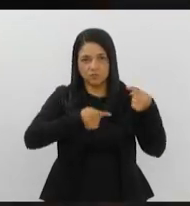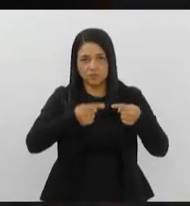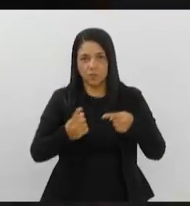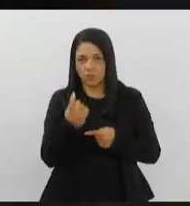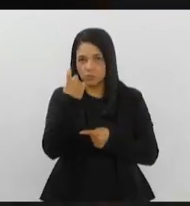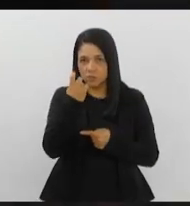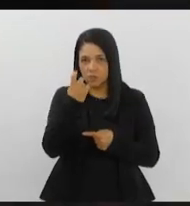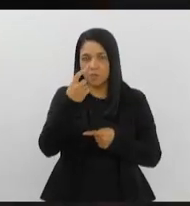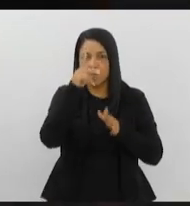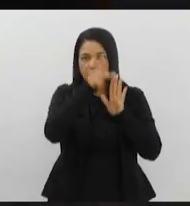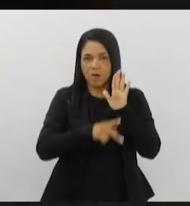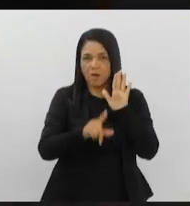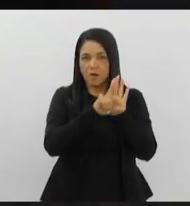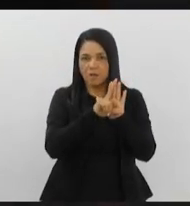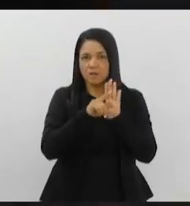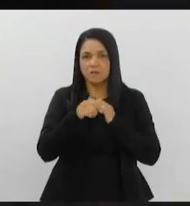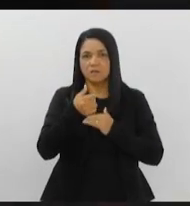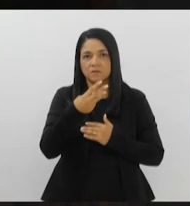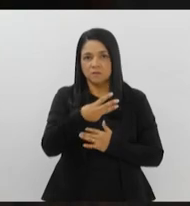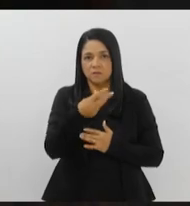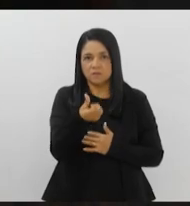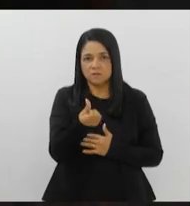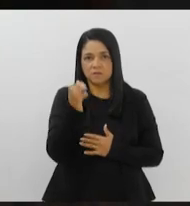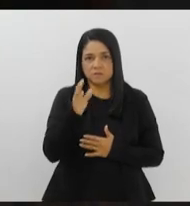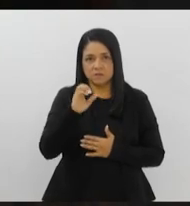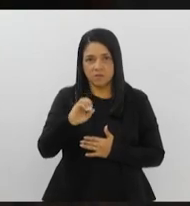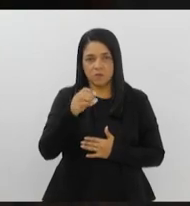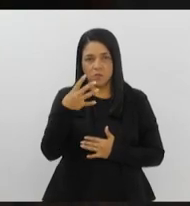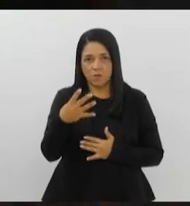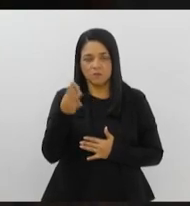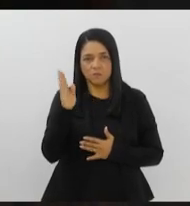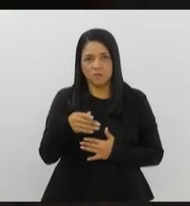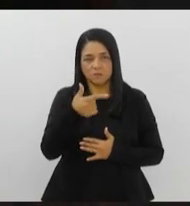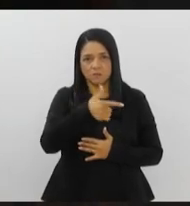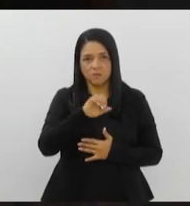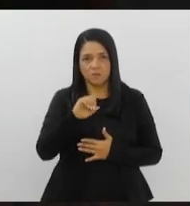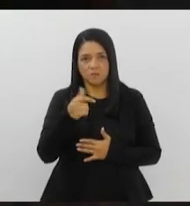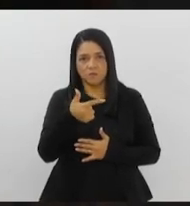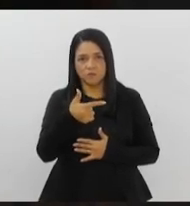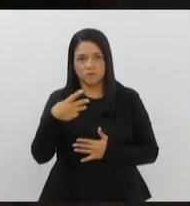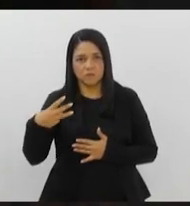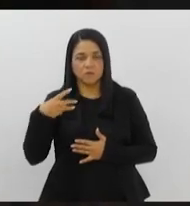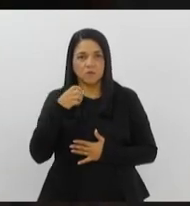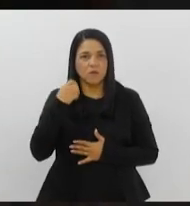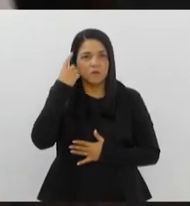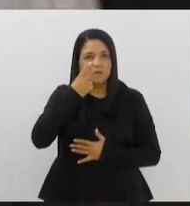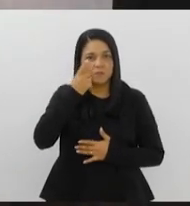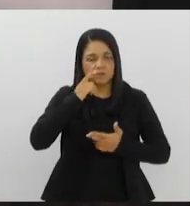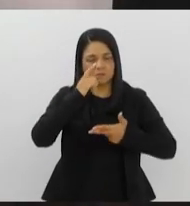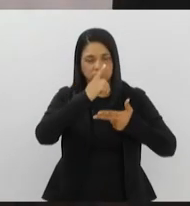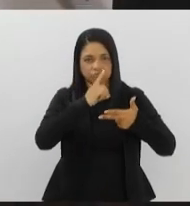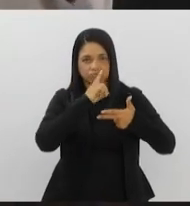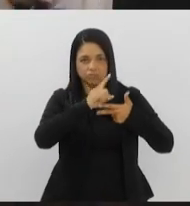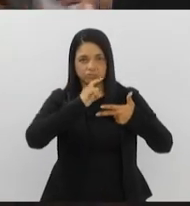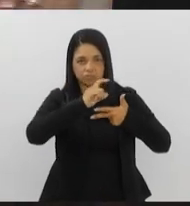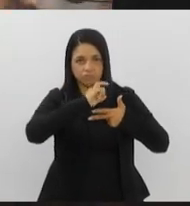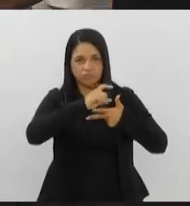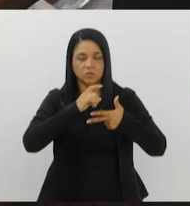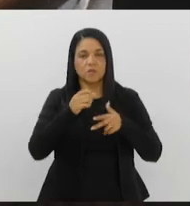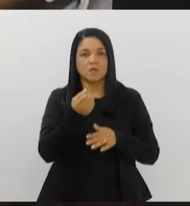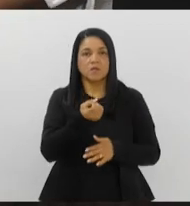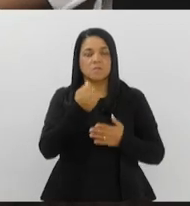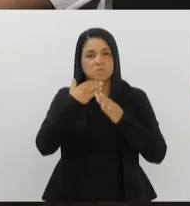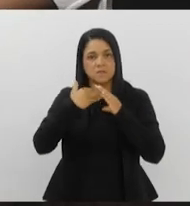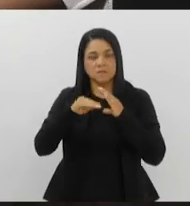única, projeto de lei número 3604 de 2024, de autoria do Poder Executivo, mensagem número 11